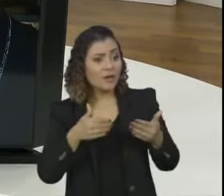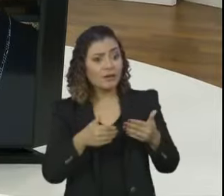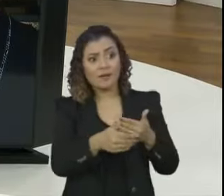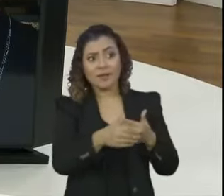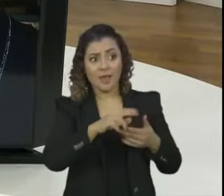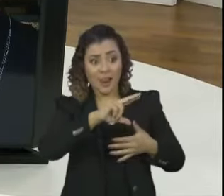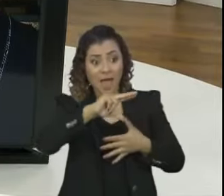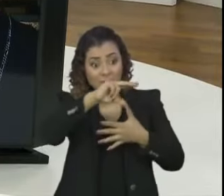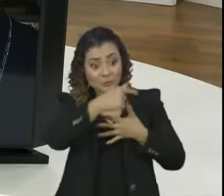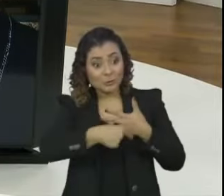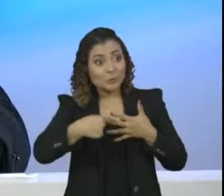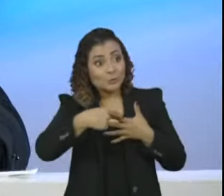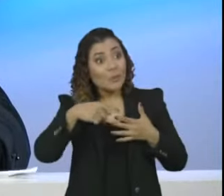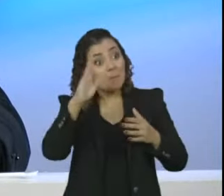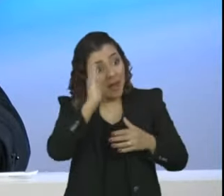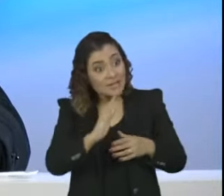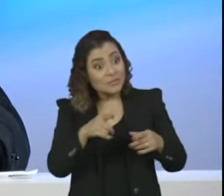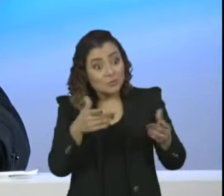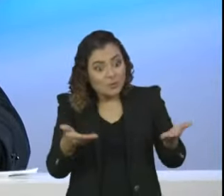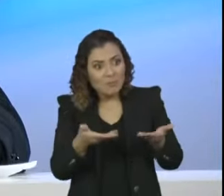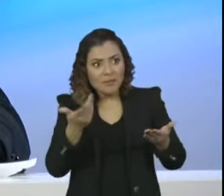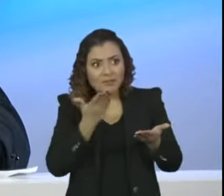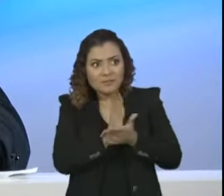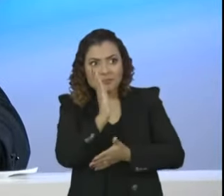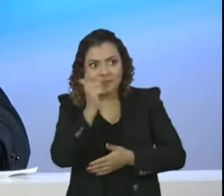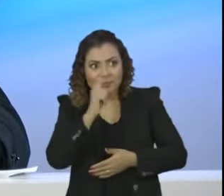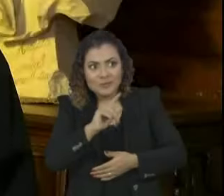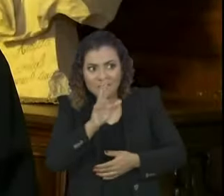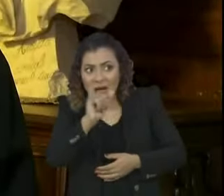Latino vira papa don't Deal in